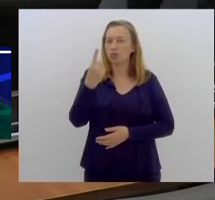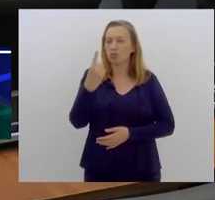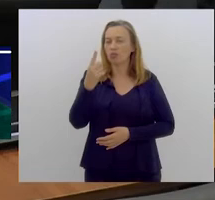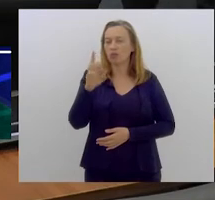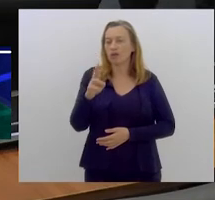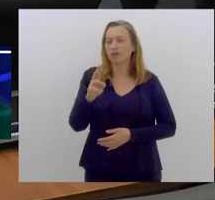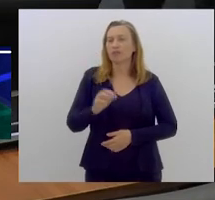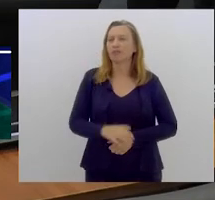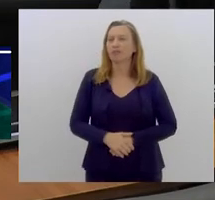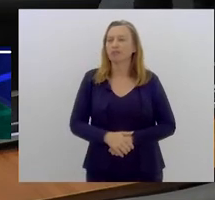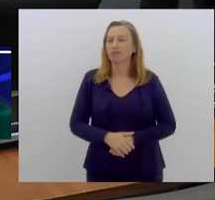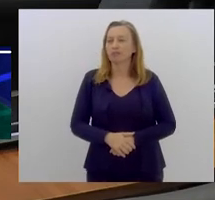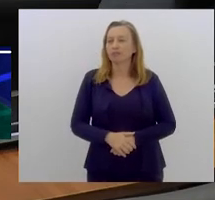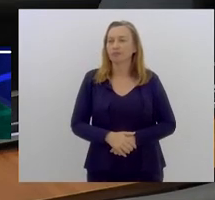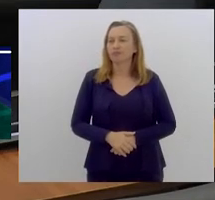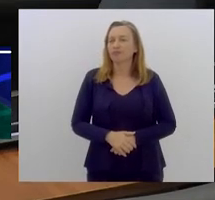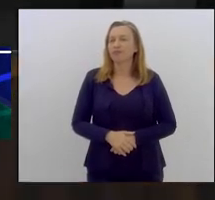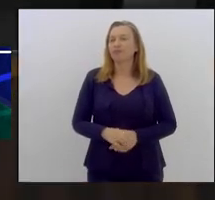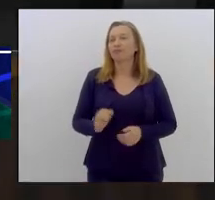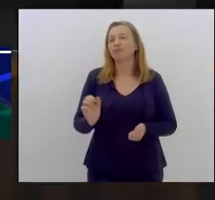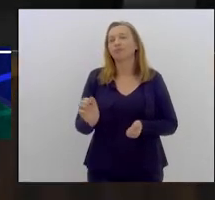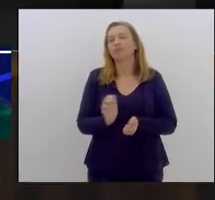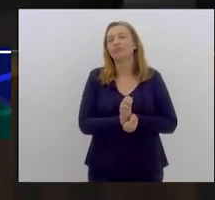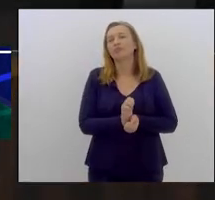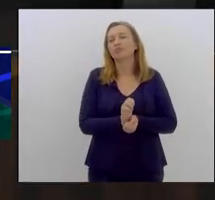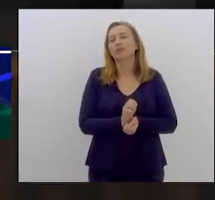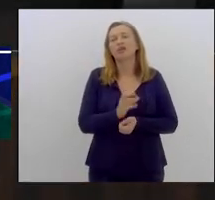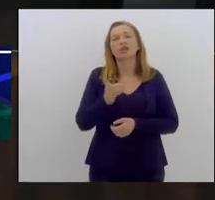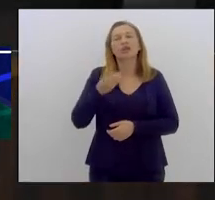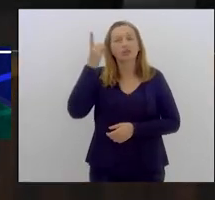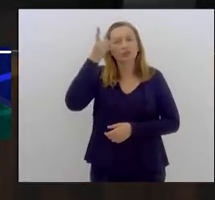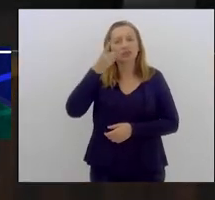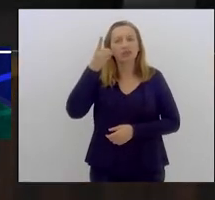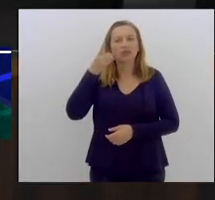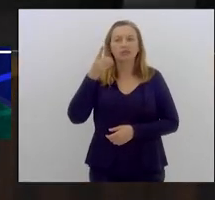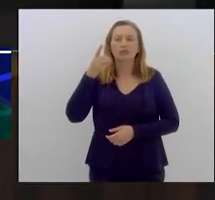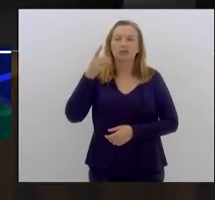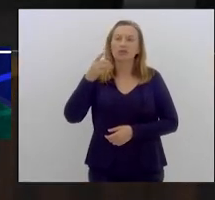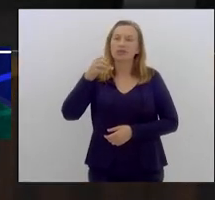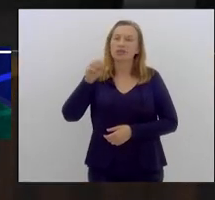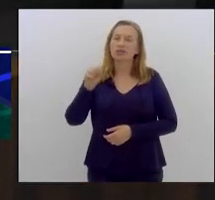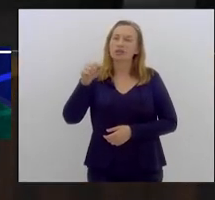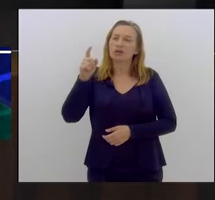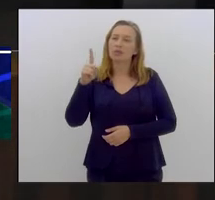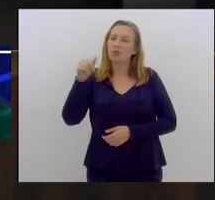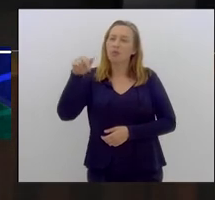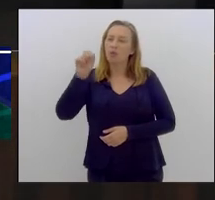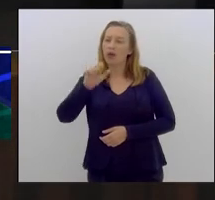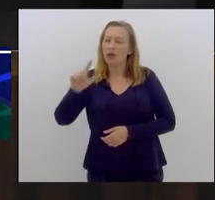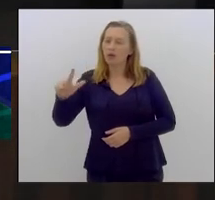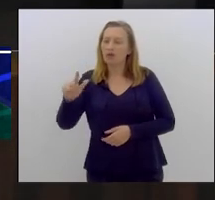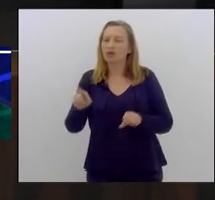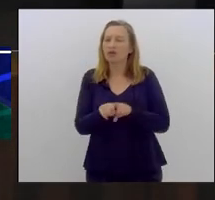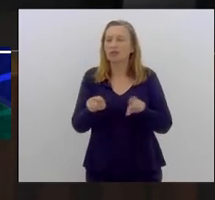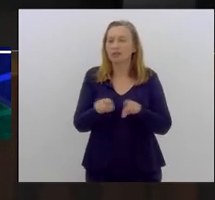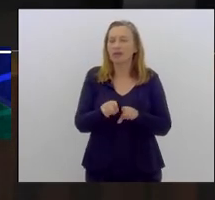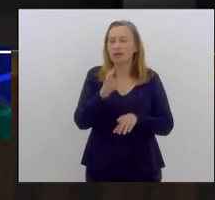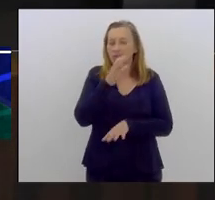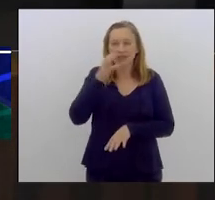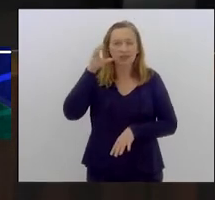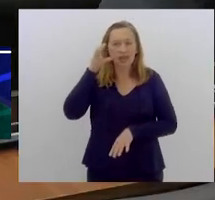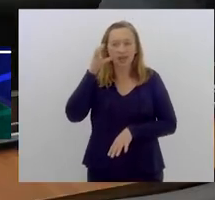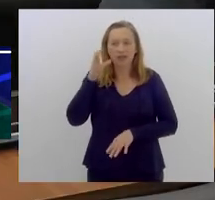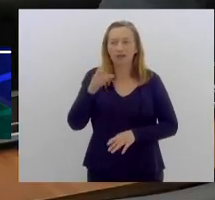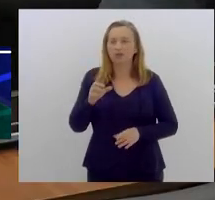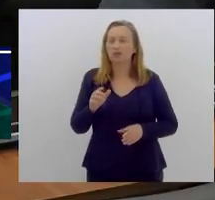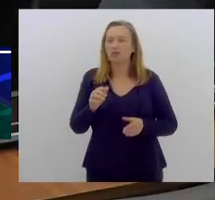Presidente. É, abstenção, deputado Samuel Malafaia e Célia Jordão. Sobre a pauta,